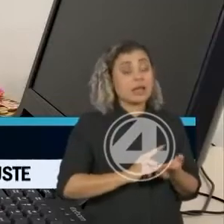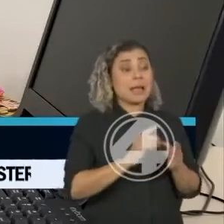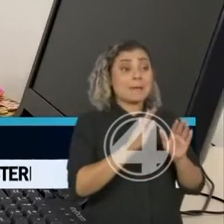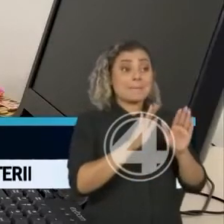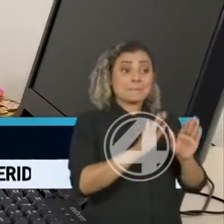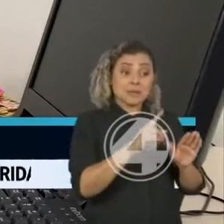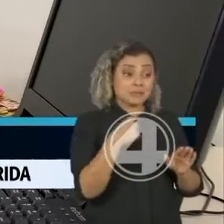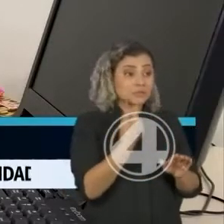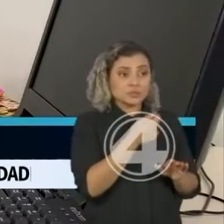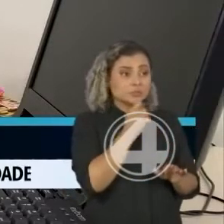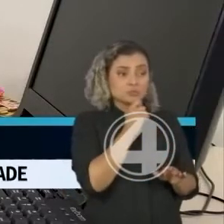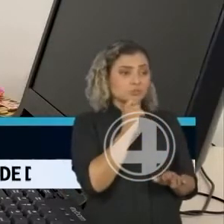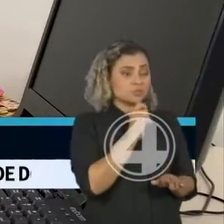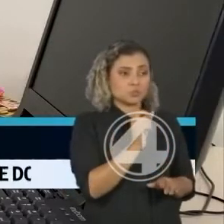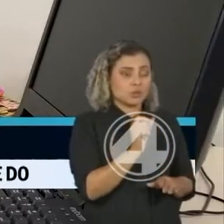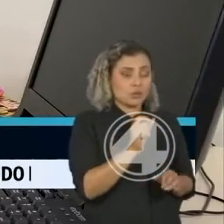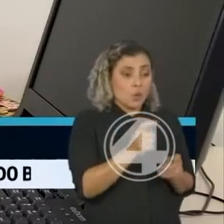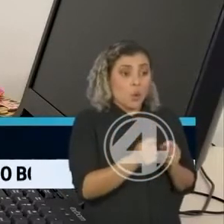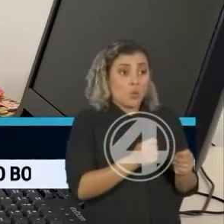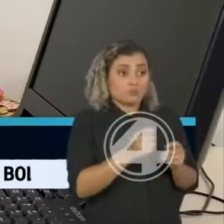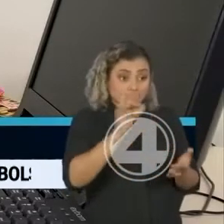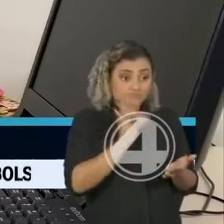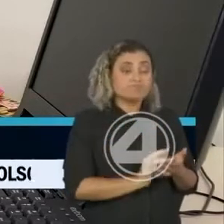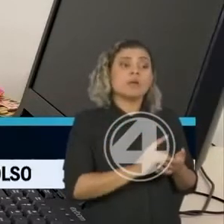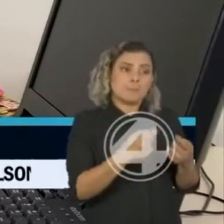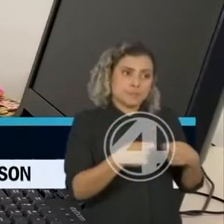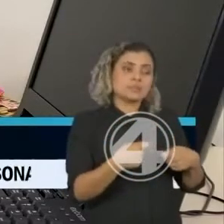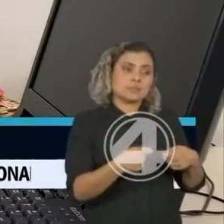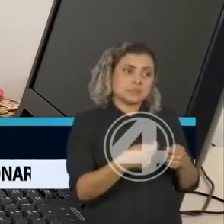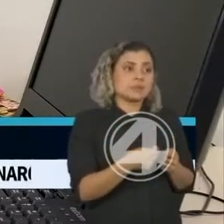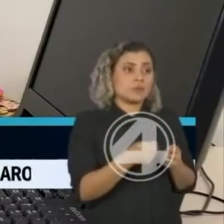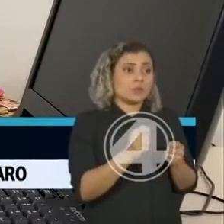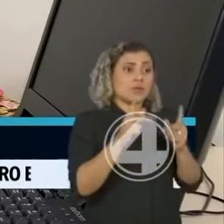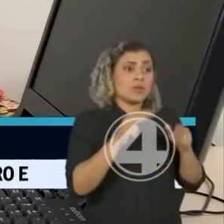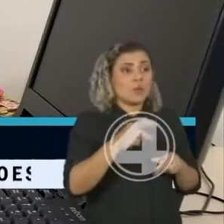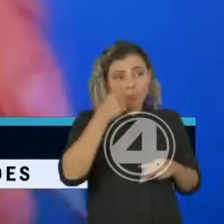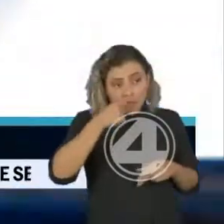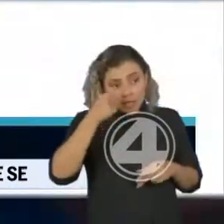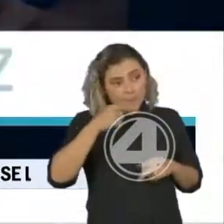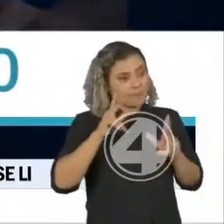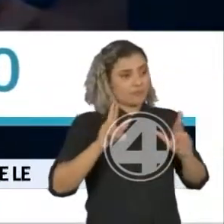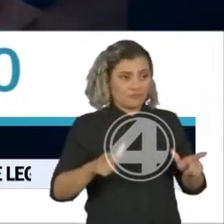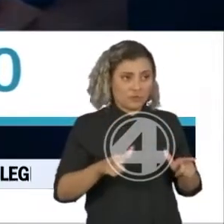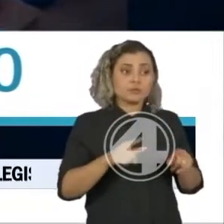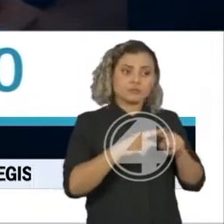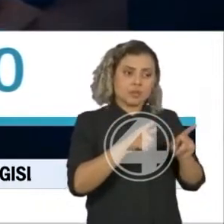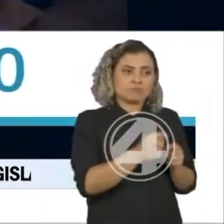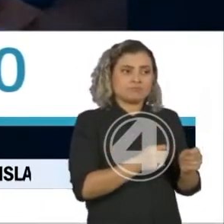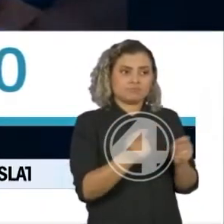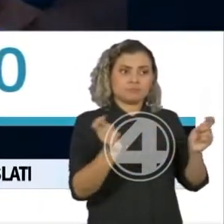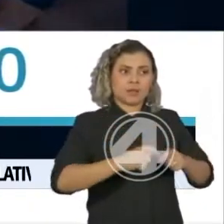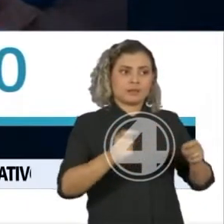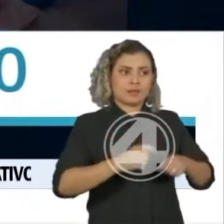não conseguimos distinguir do ponto de vista clínico de um vírus da influenza que causa a gripe